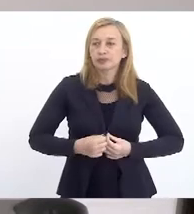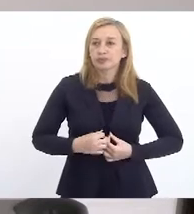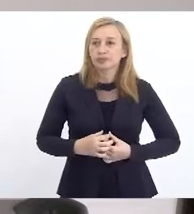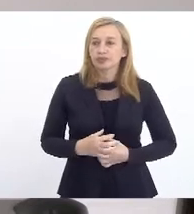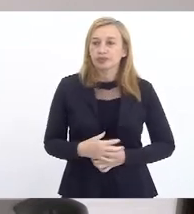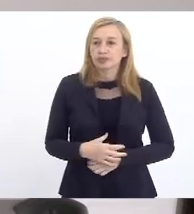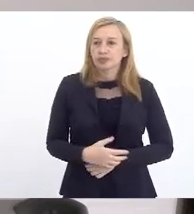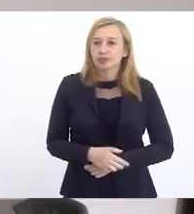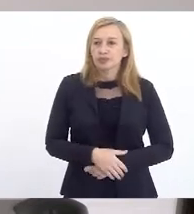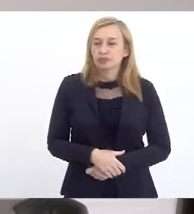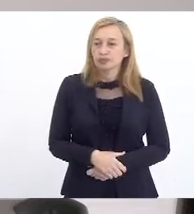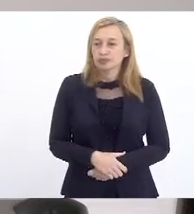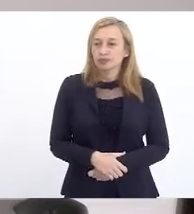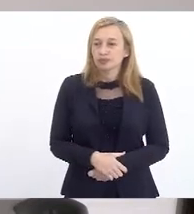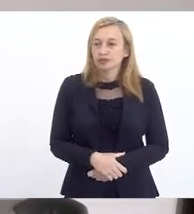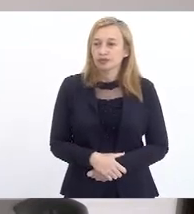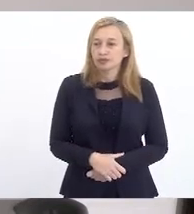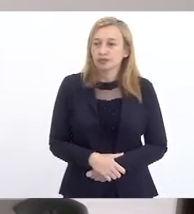Então,